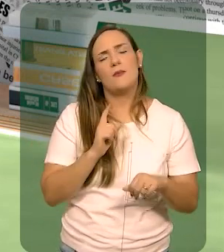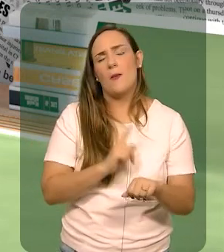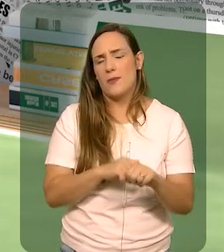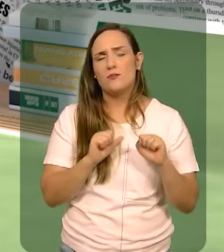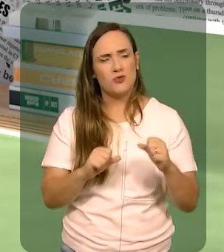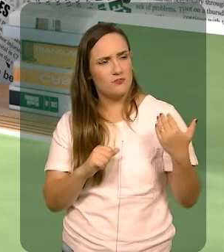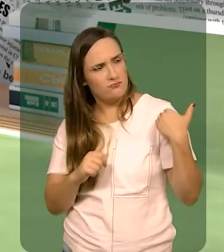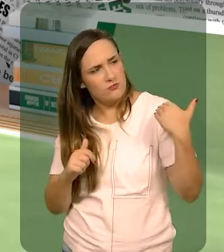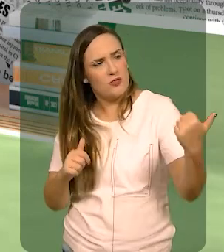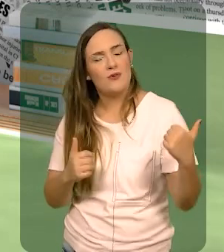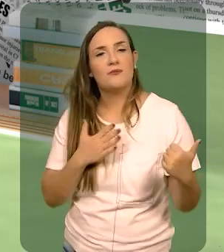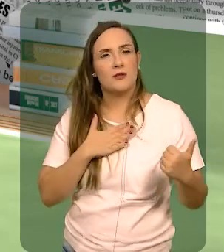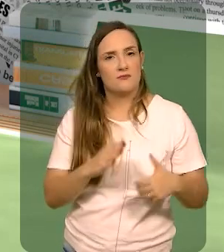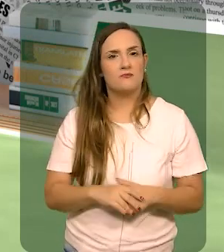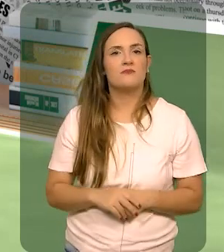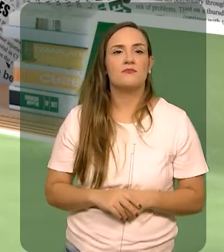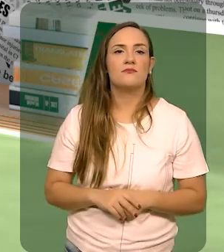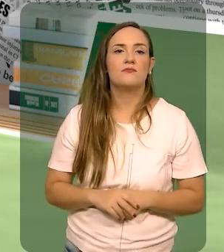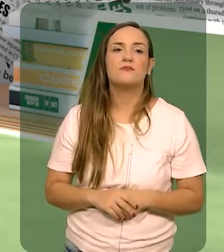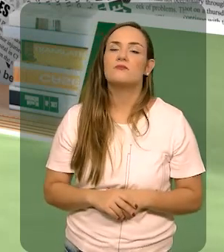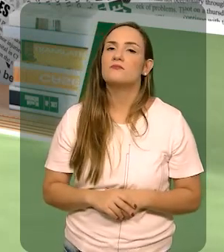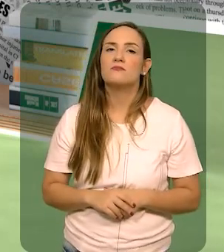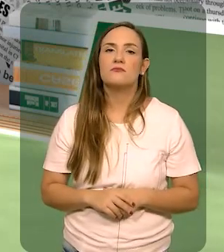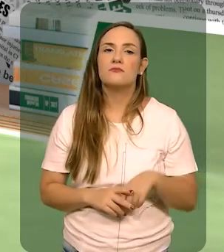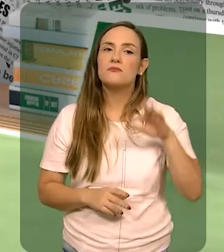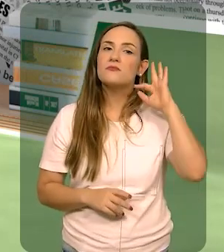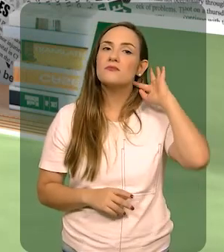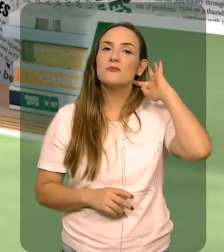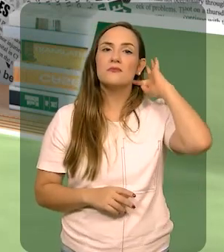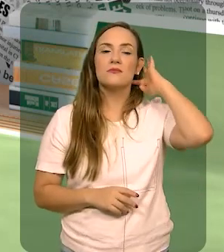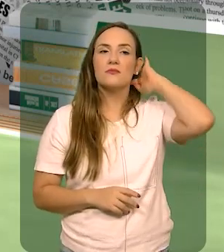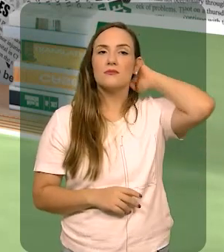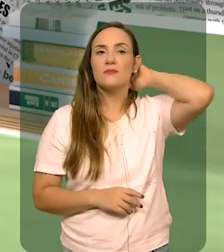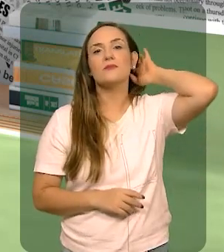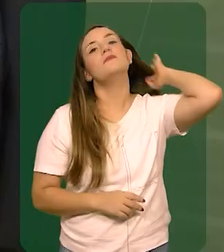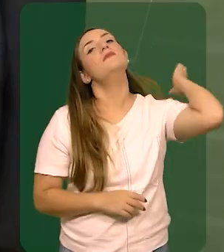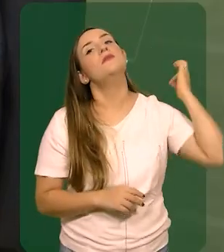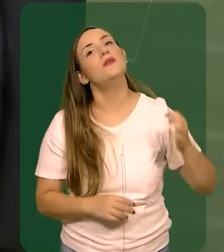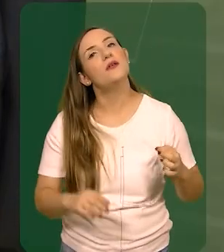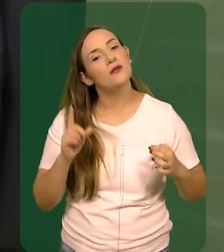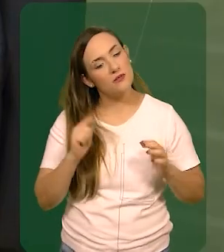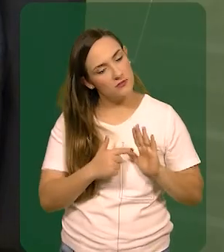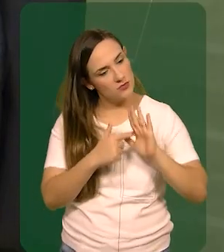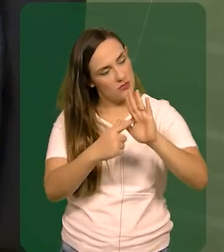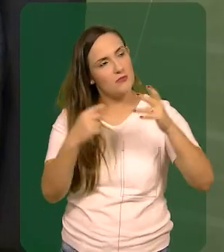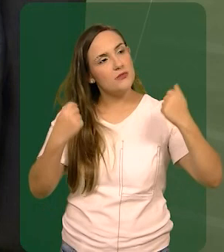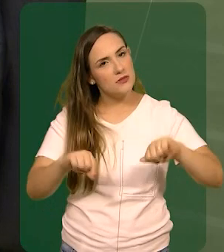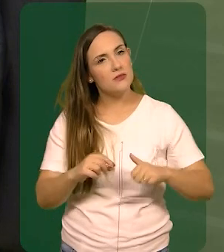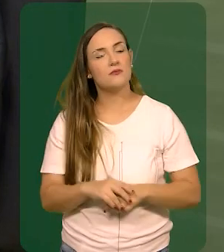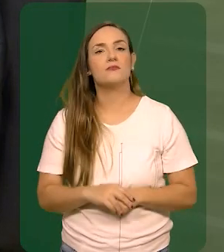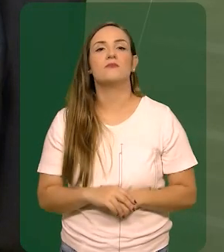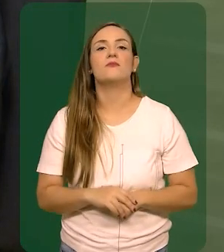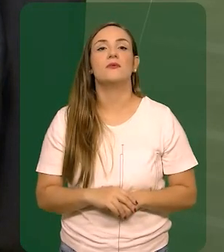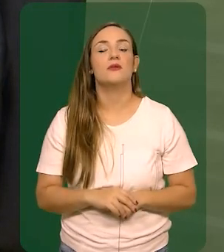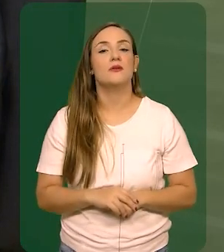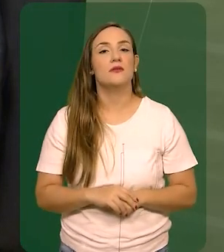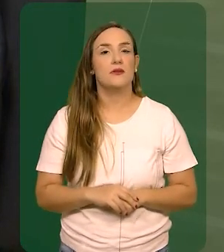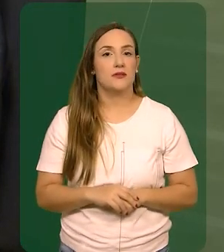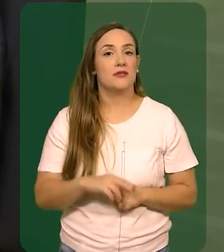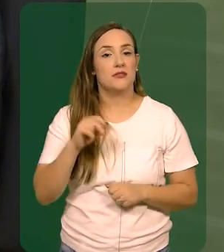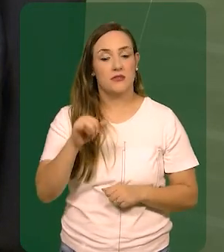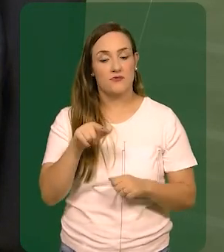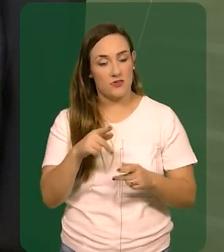estou aí sempre à disposição, né? Quando fazer o convite, sempre tempo à disposição, porque a nossa realidade tem que ser mostrada,